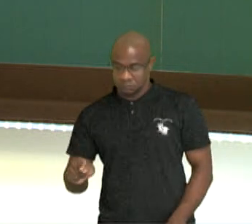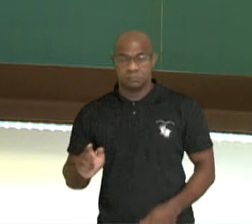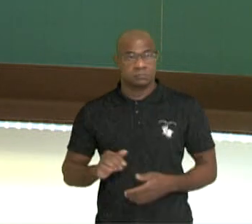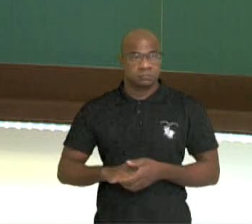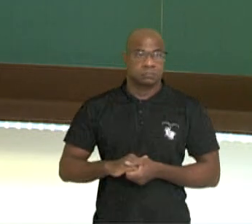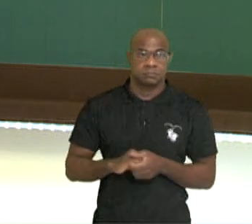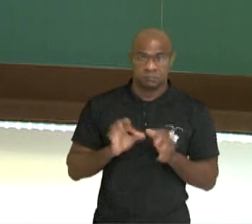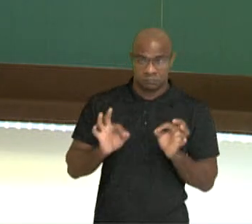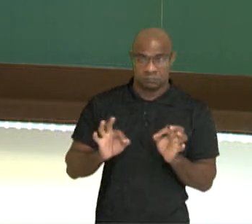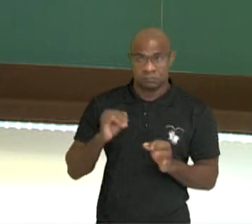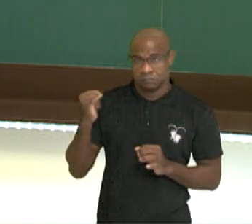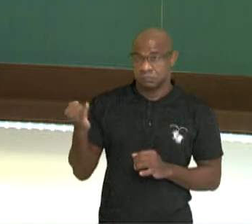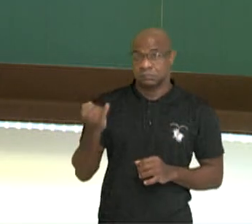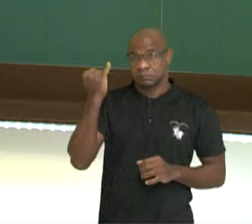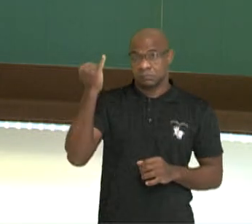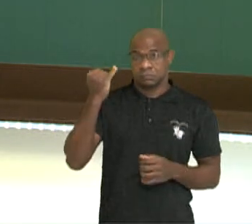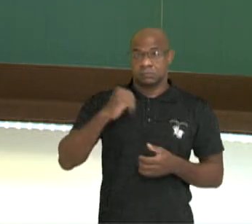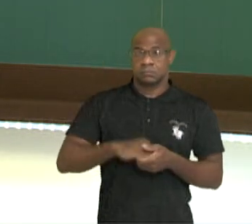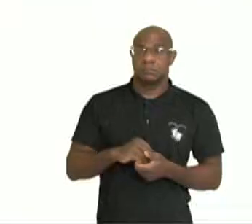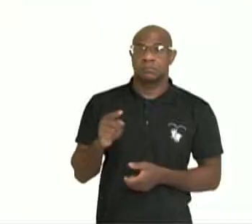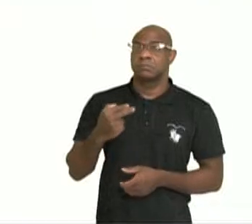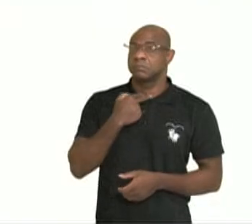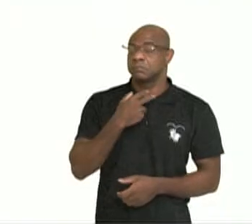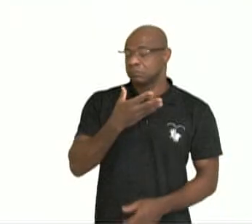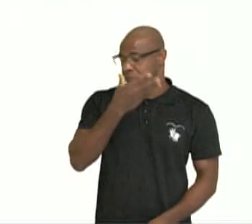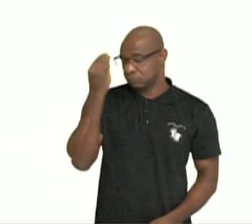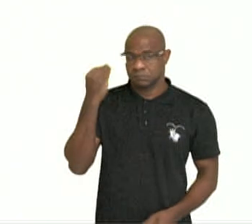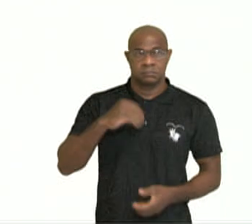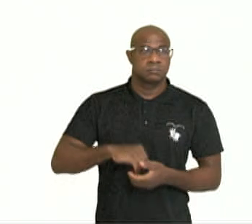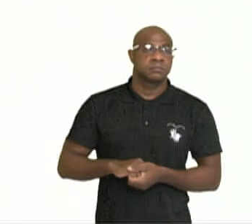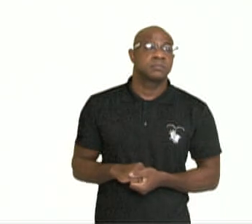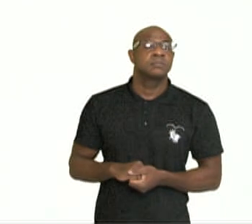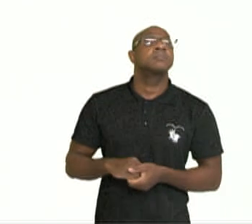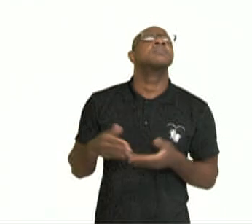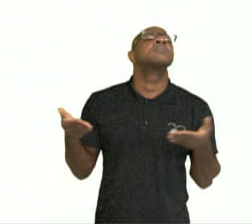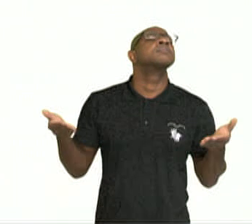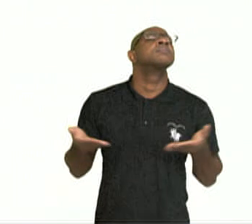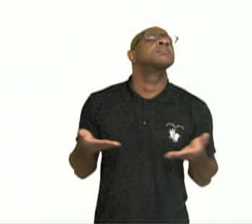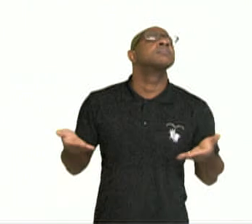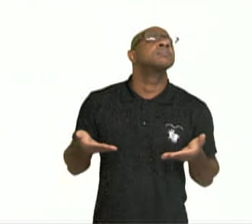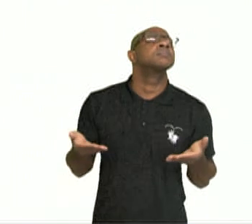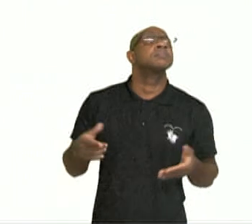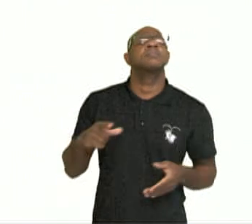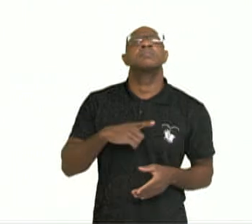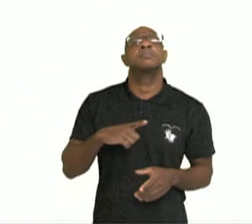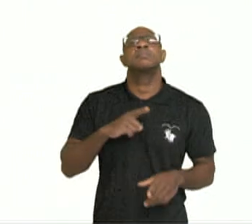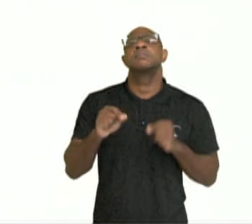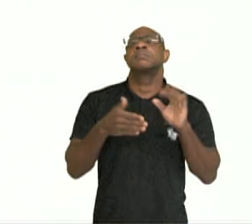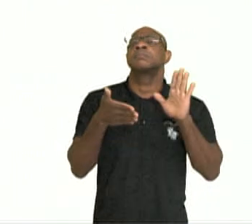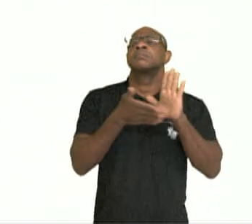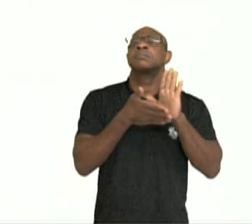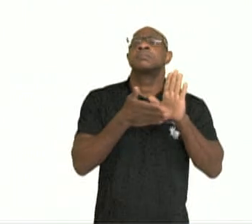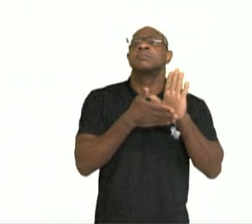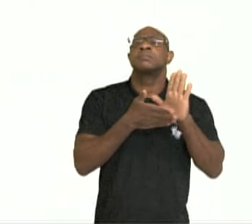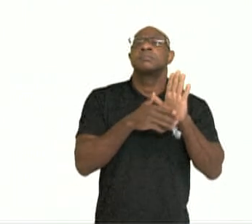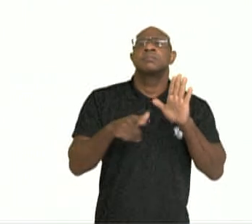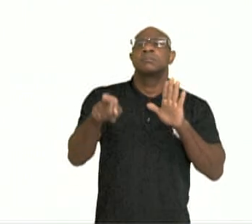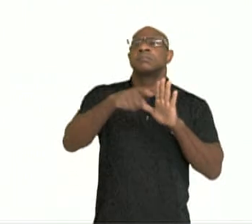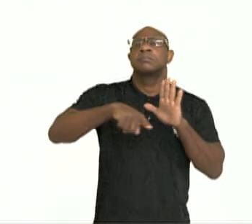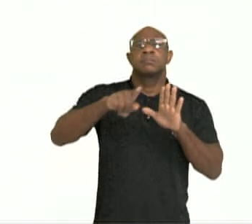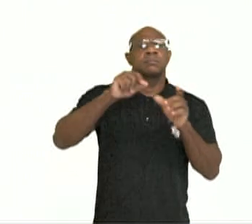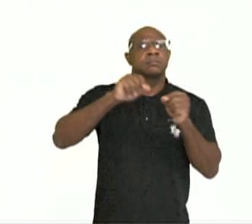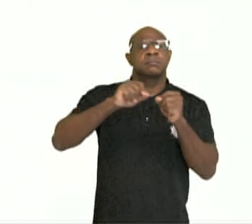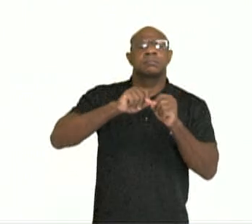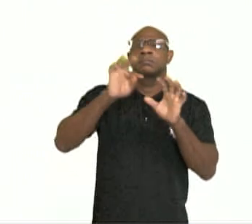lá? Importantíssimo, não pode esquecer não. E agora nós temos uma proposta de produção